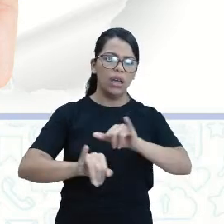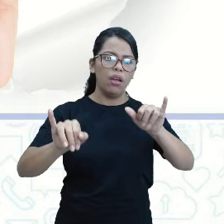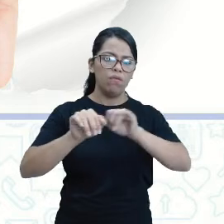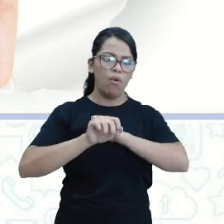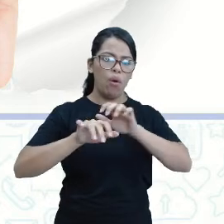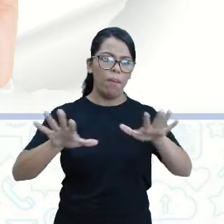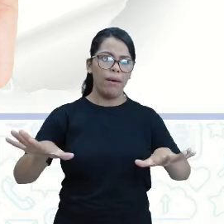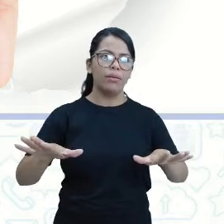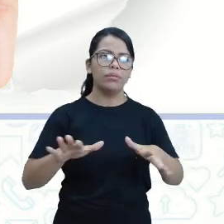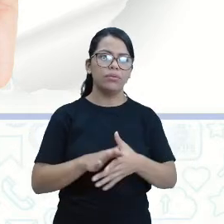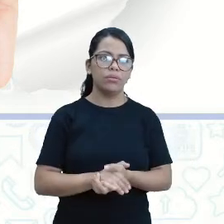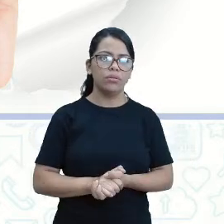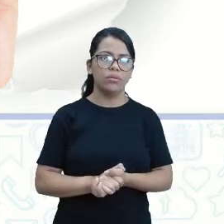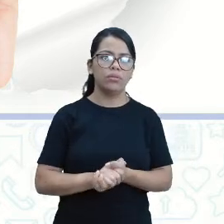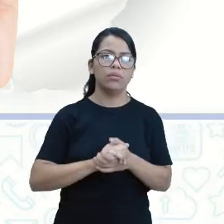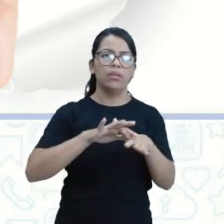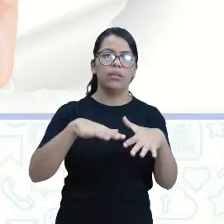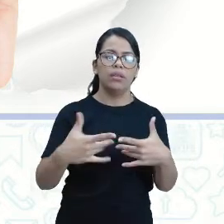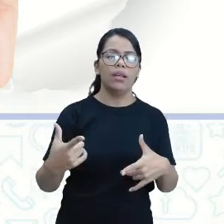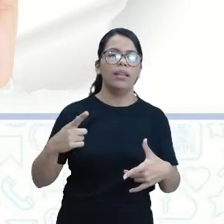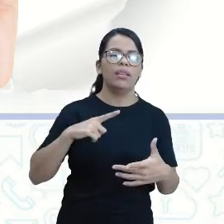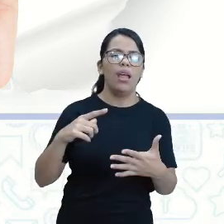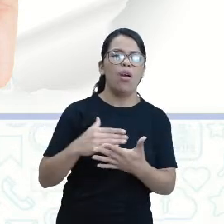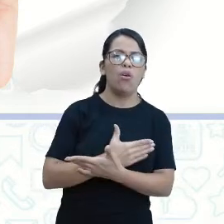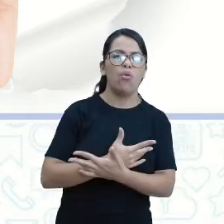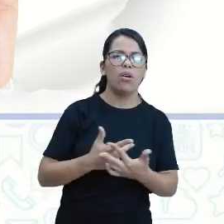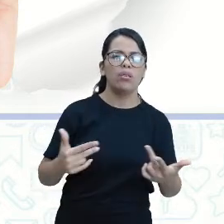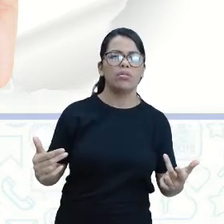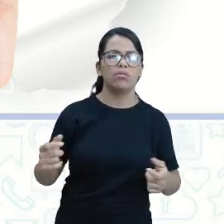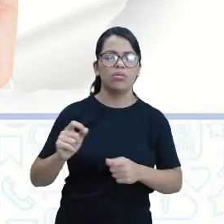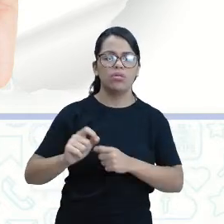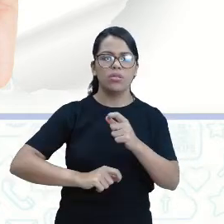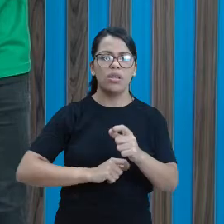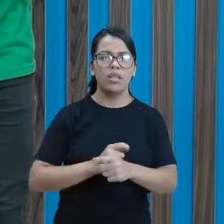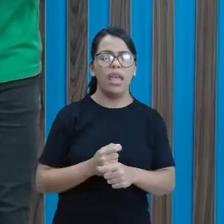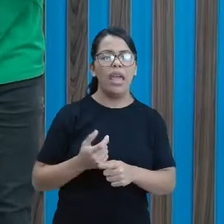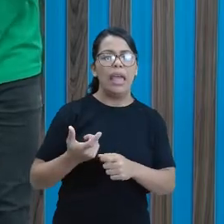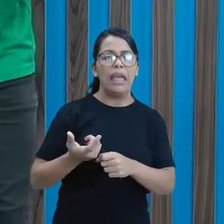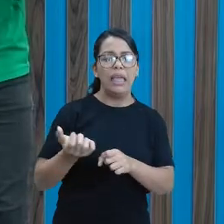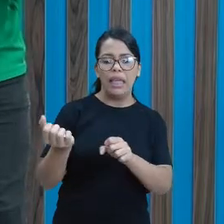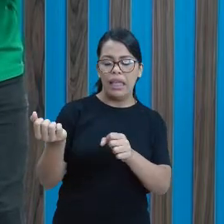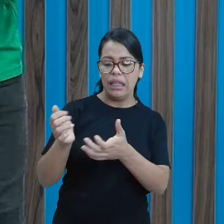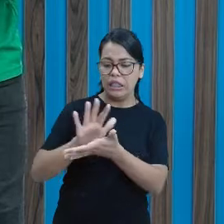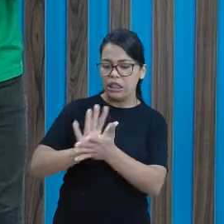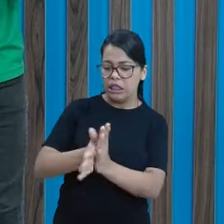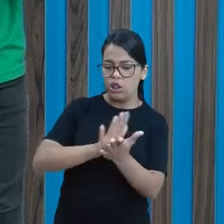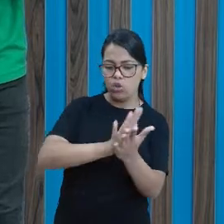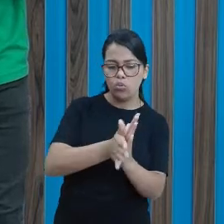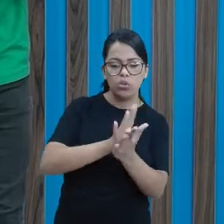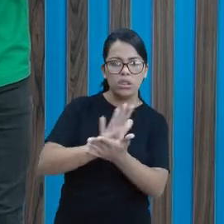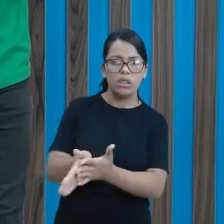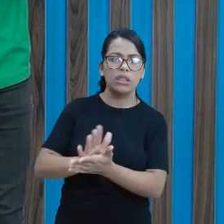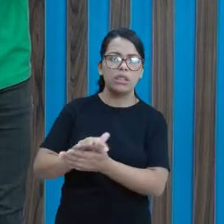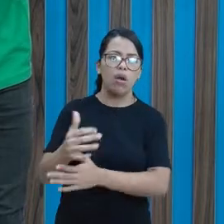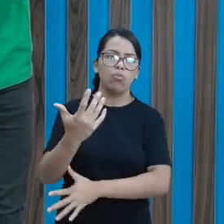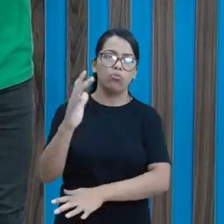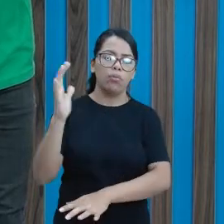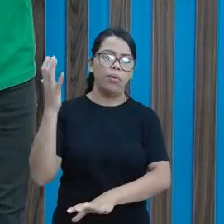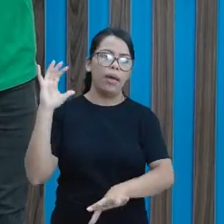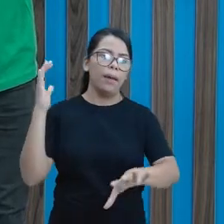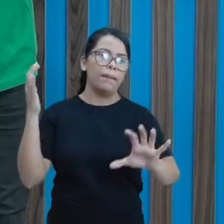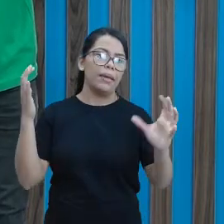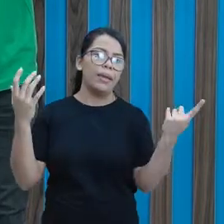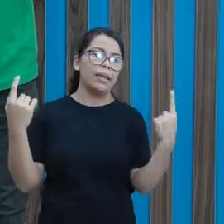transacionais, restrições à livre concorrência, intensa degradação ambiental. Professor, como assim? Sabe por quê? Porque